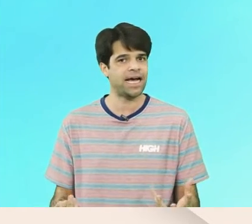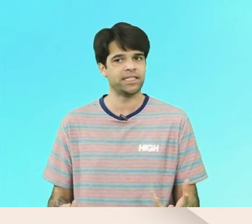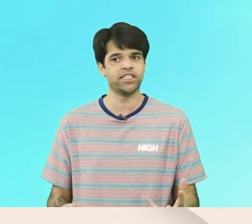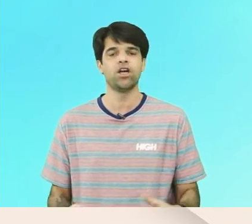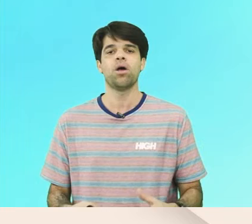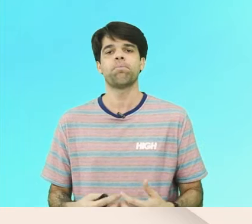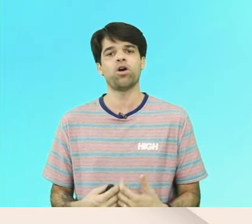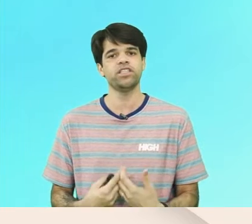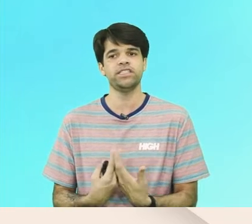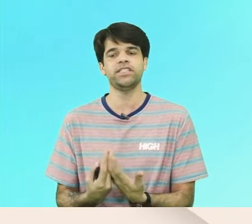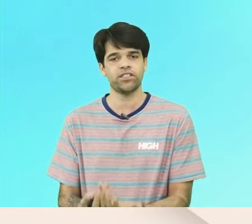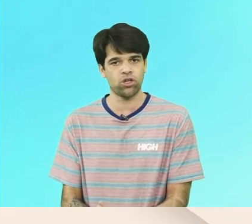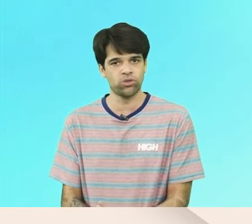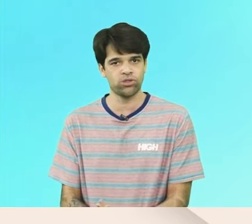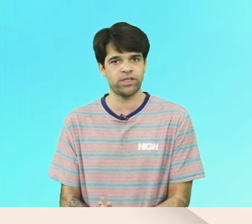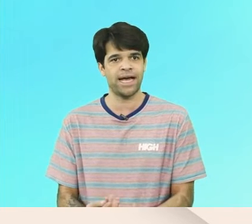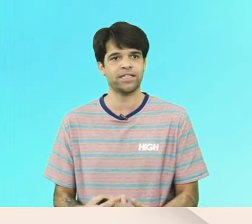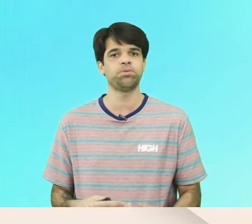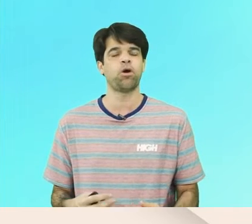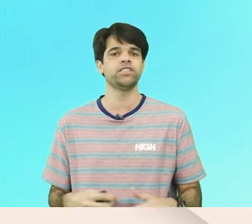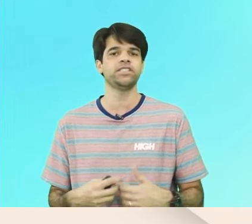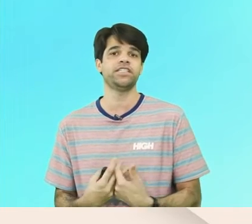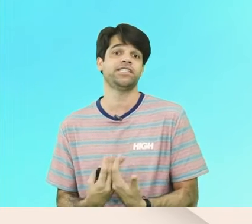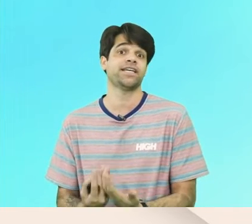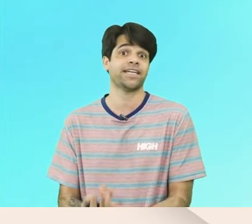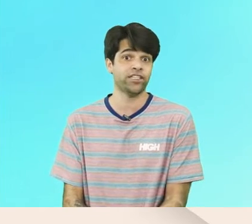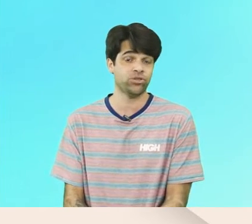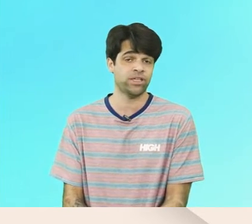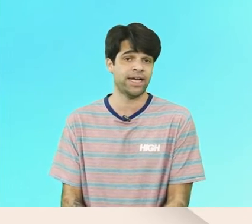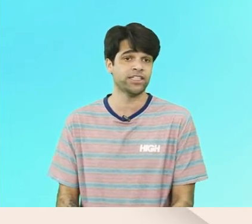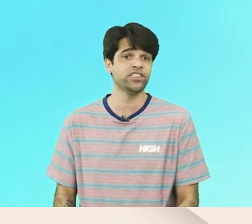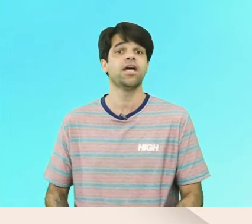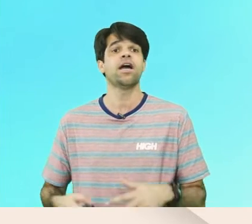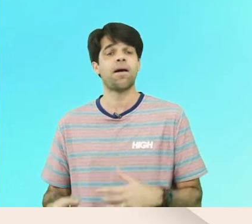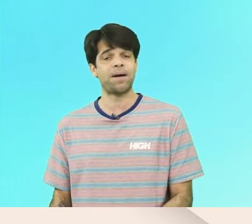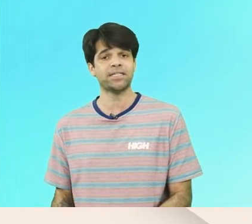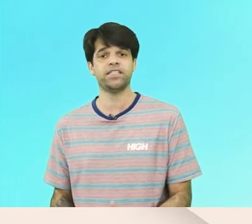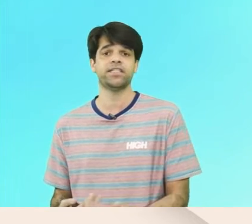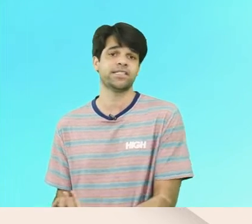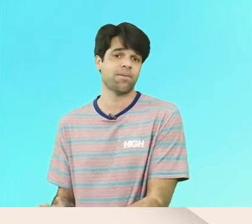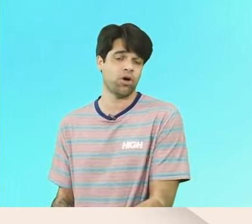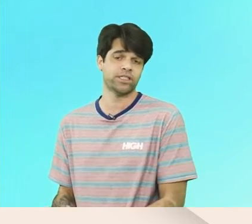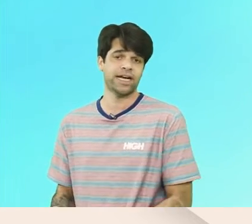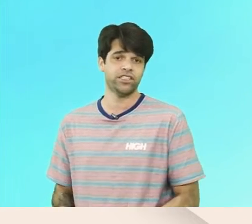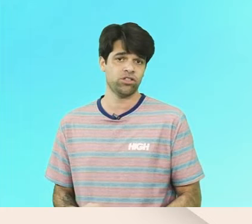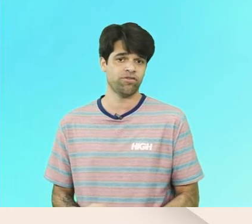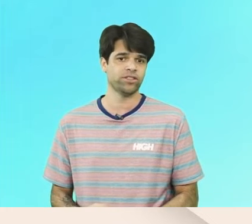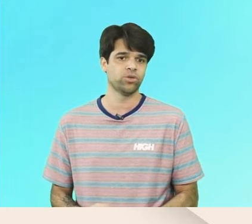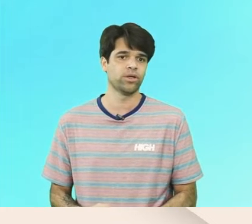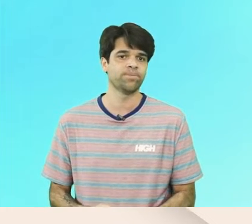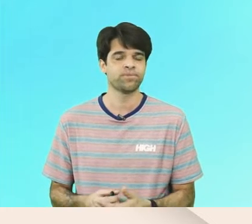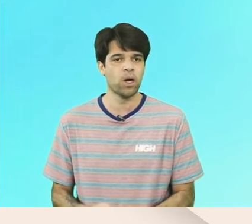ser pensadas, podem sim ser solucionadas, podem sim ser questionadas a partir dessa abordagem inovadora.